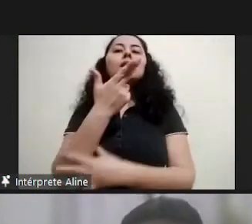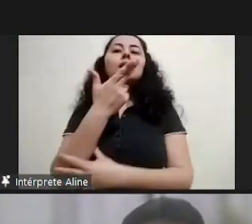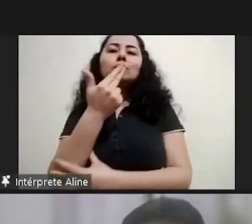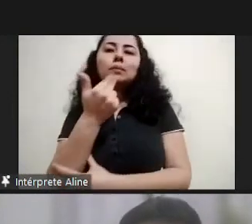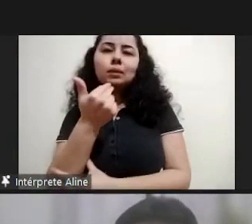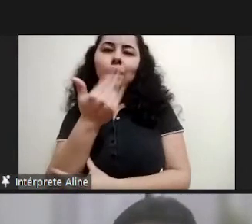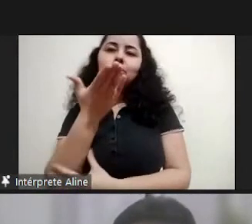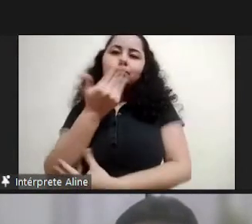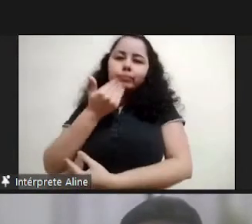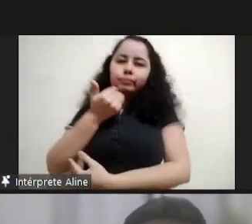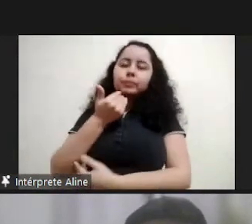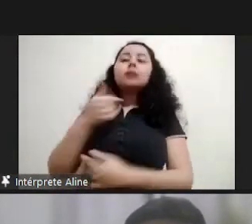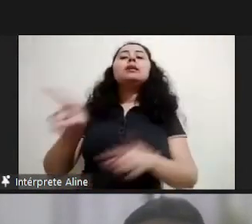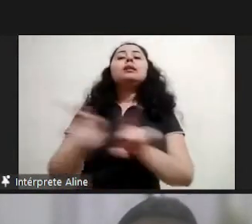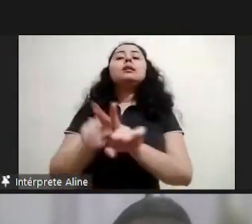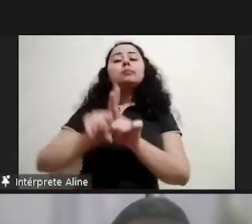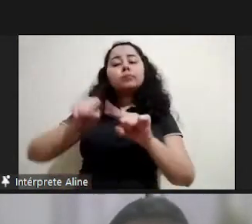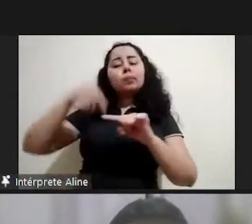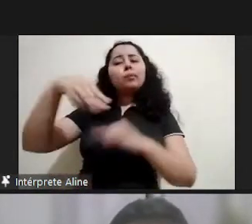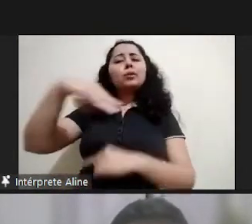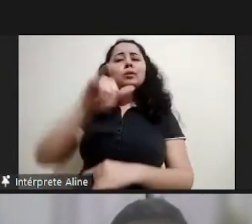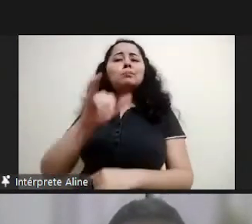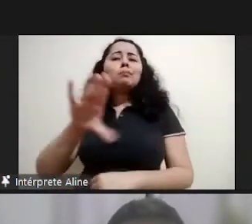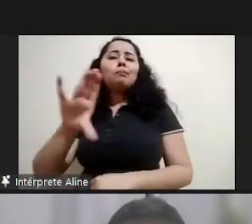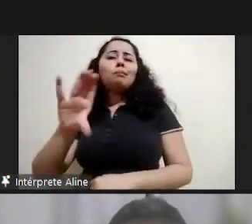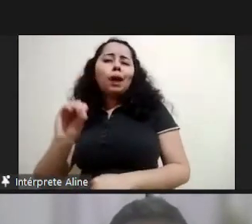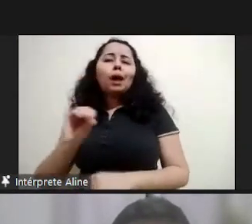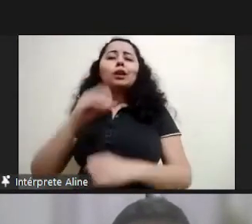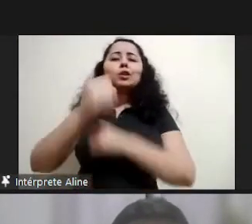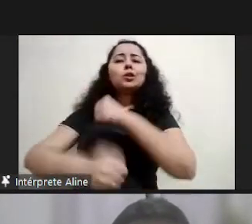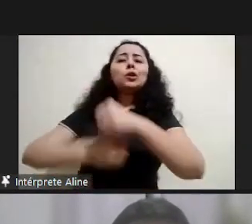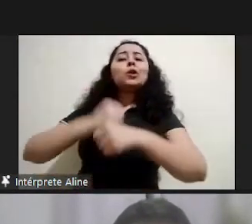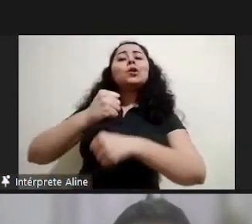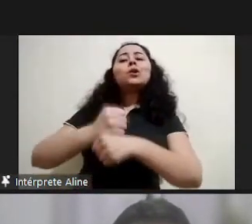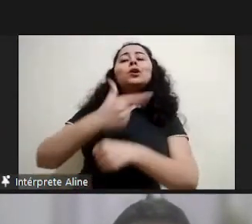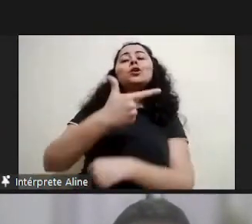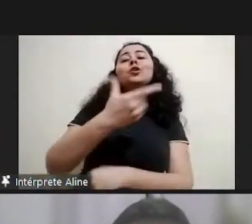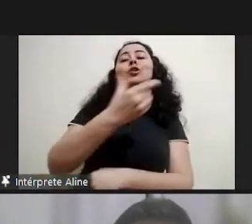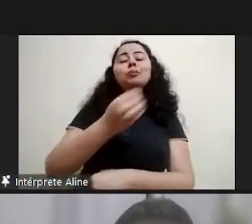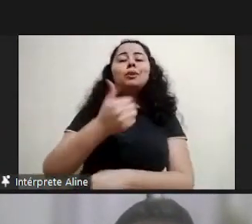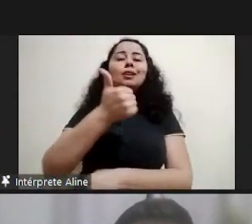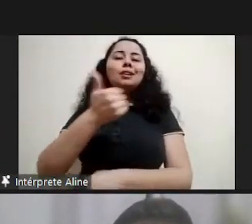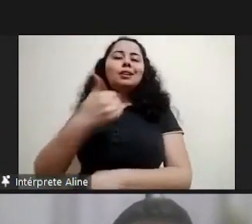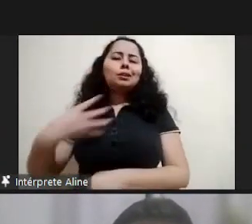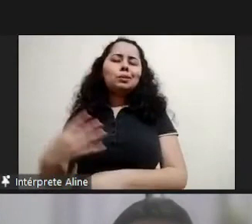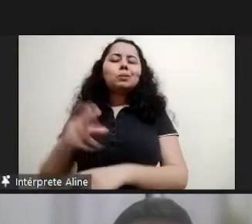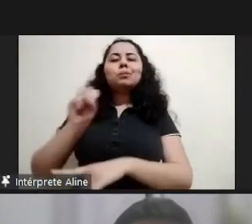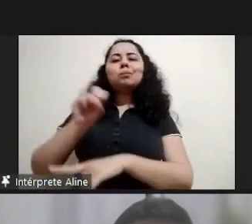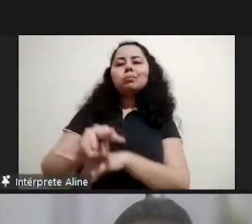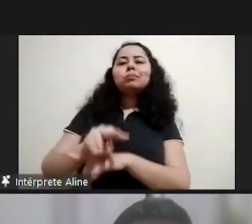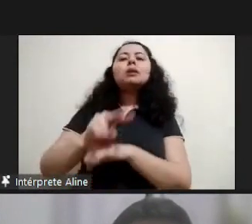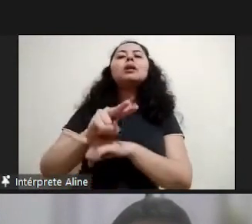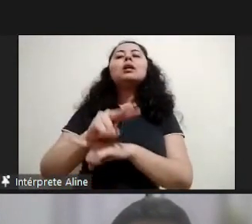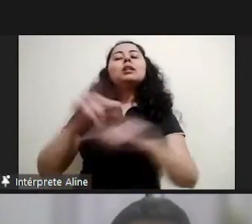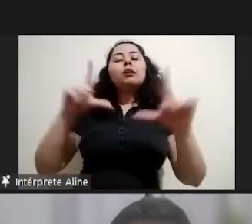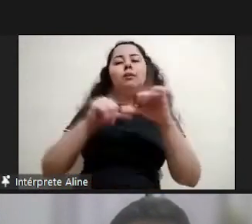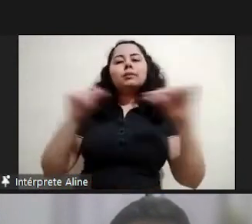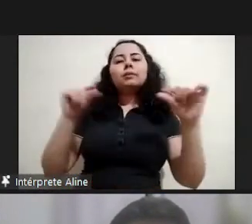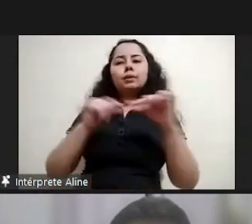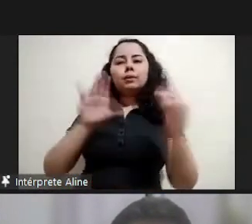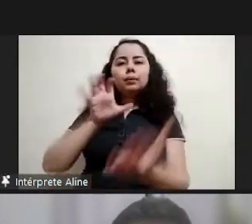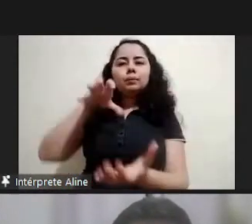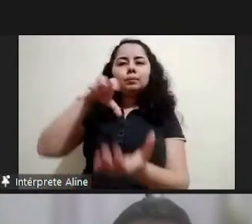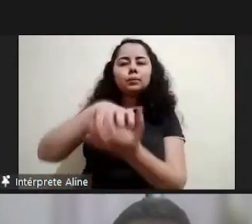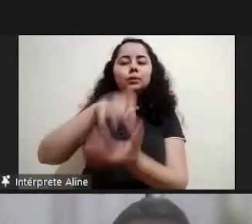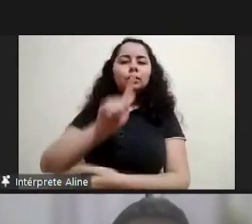maio de 2014, ingressou por concurso público como docente do Departamento de Nutrição da UFJF, campus de Governador